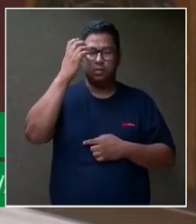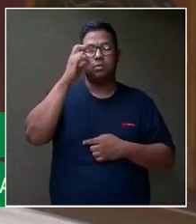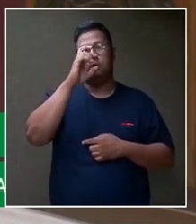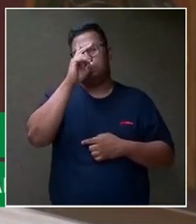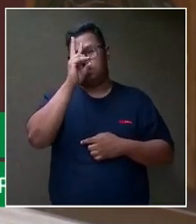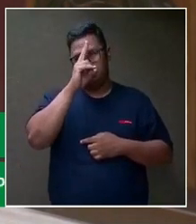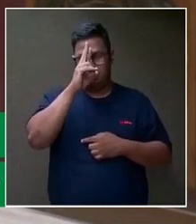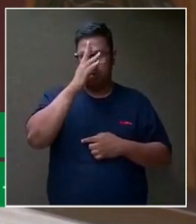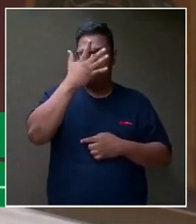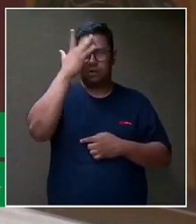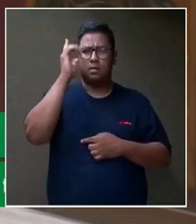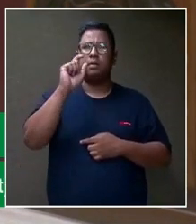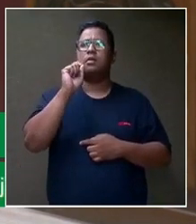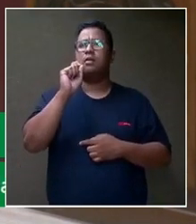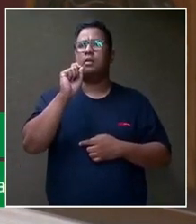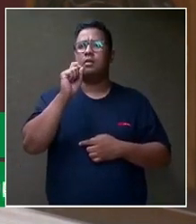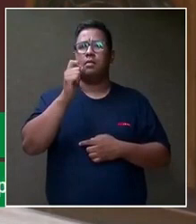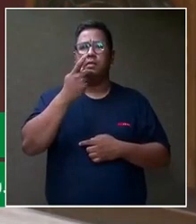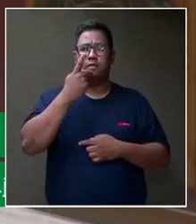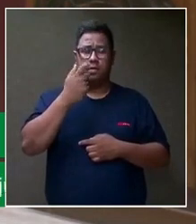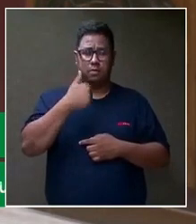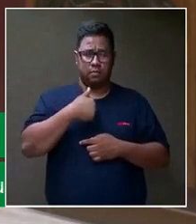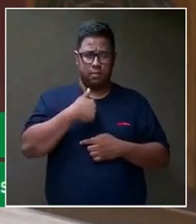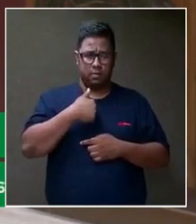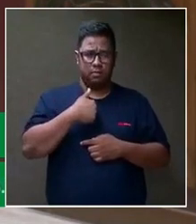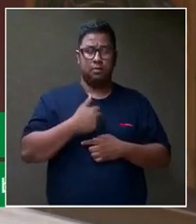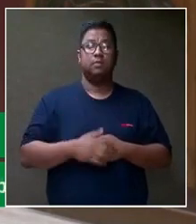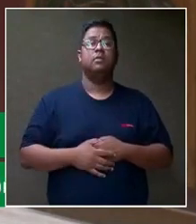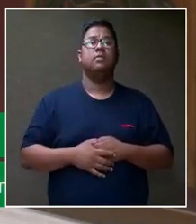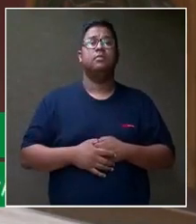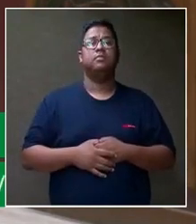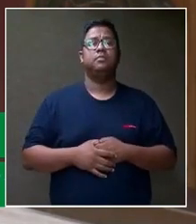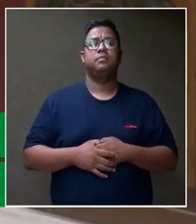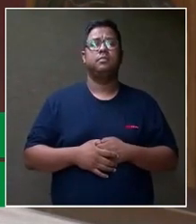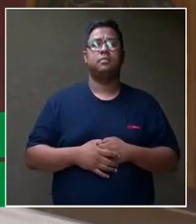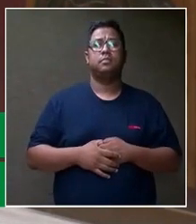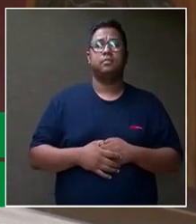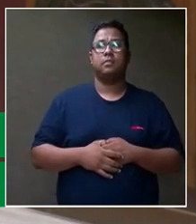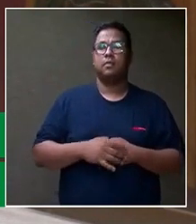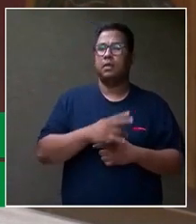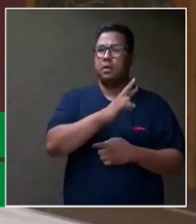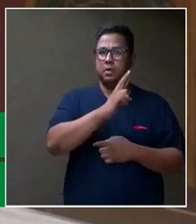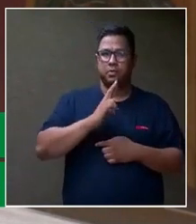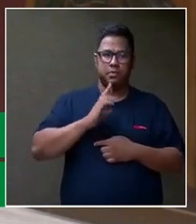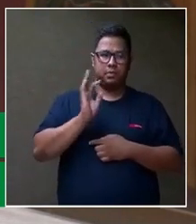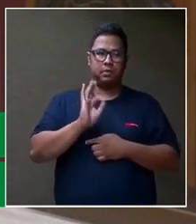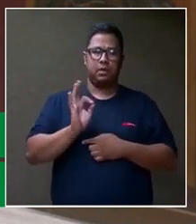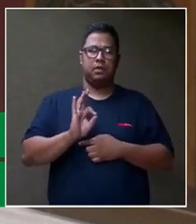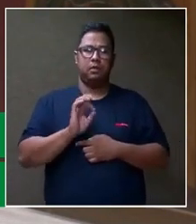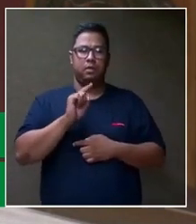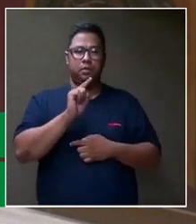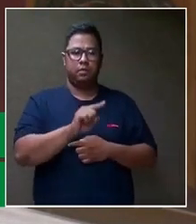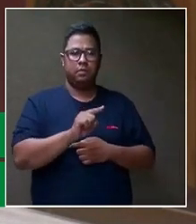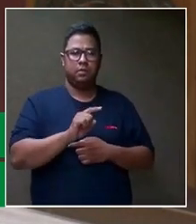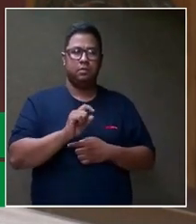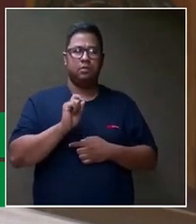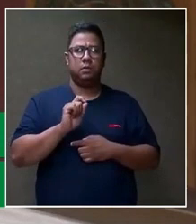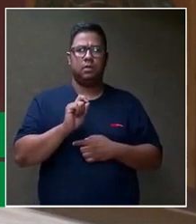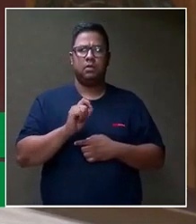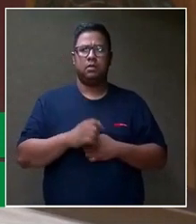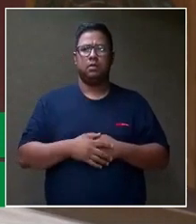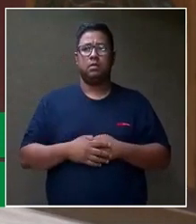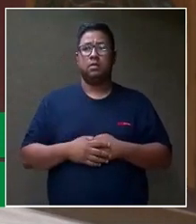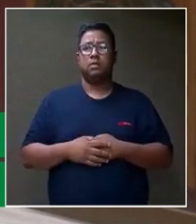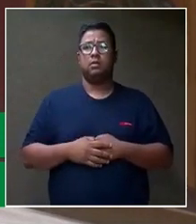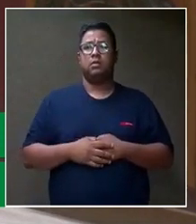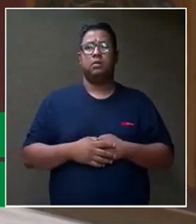porre. Quem está teclando comigo? 17h38. Aí ele não falou mais e você gerou, acho que duas